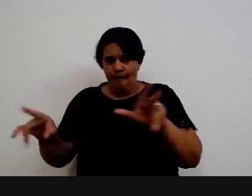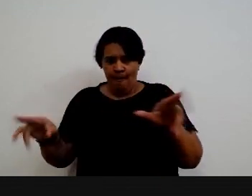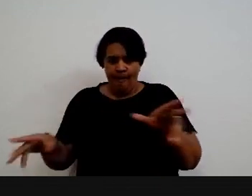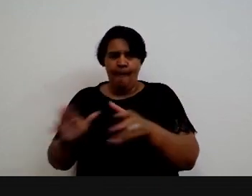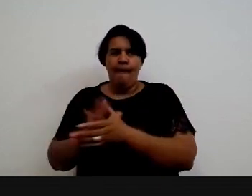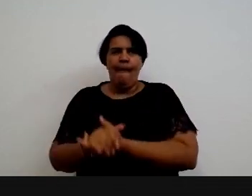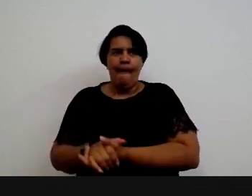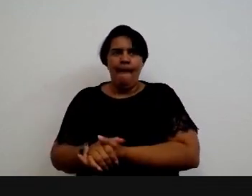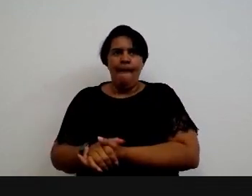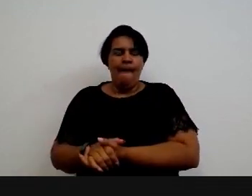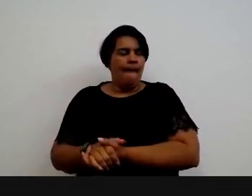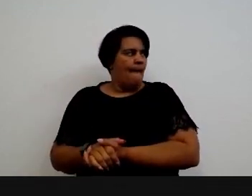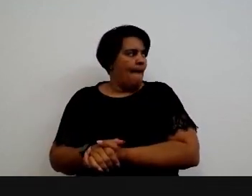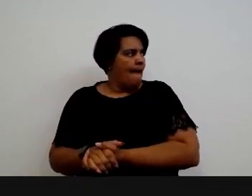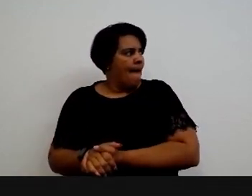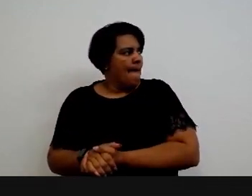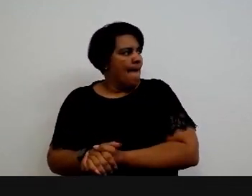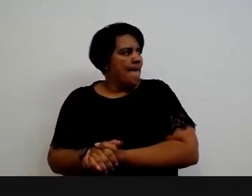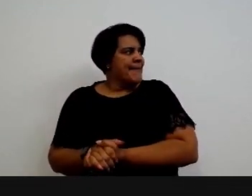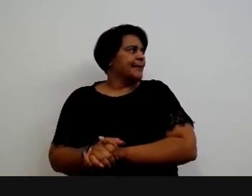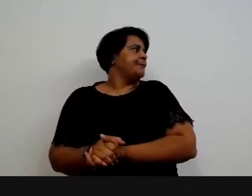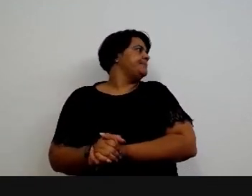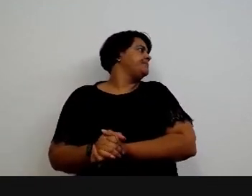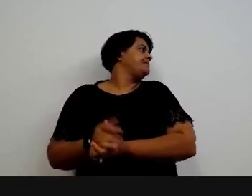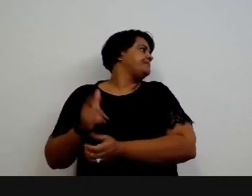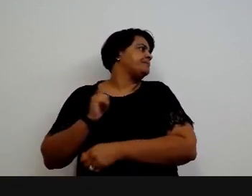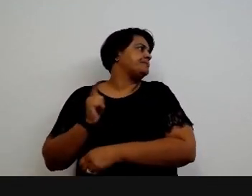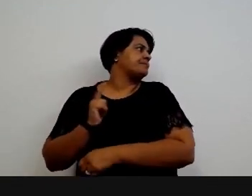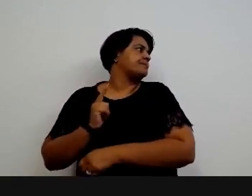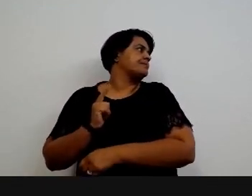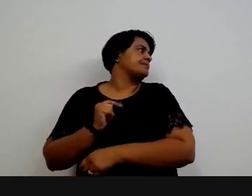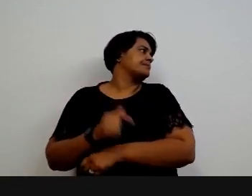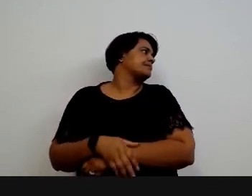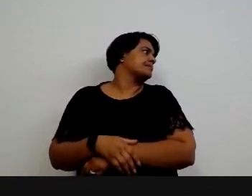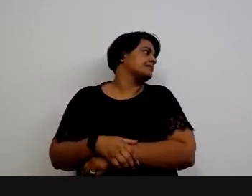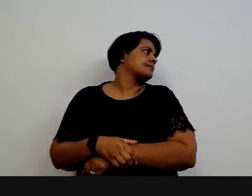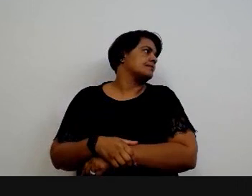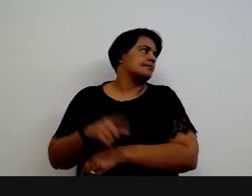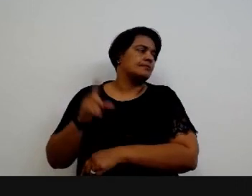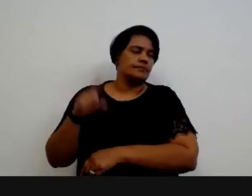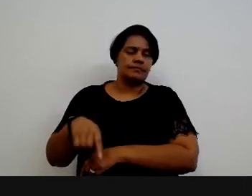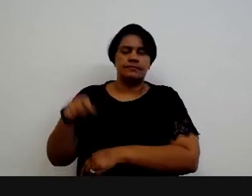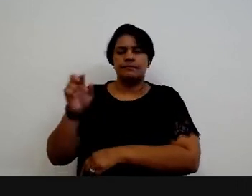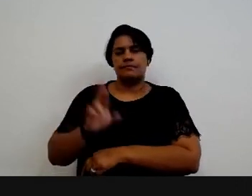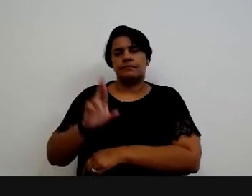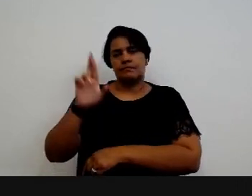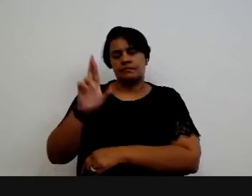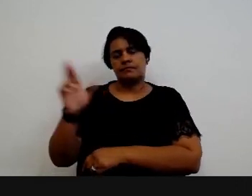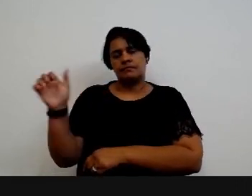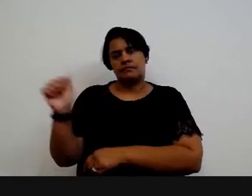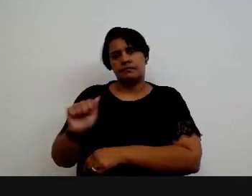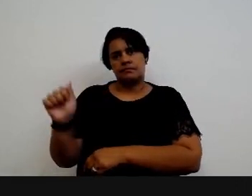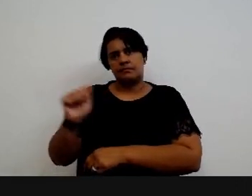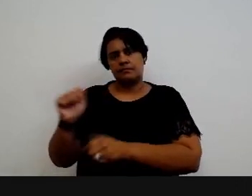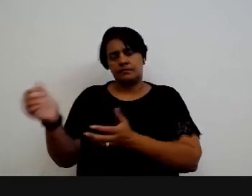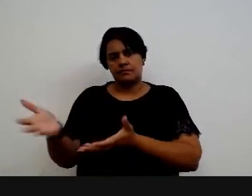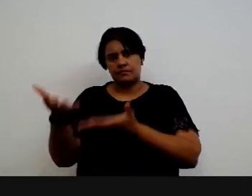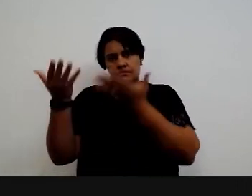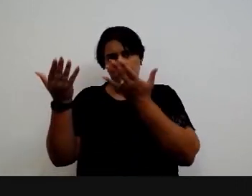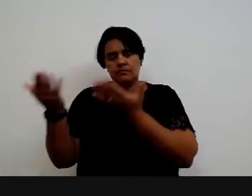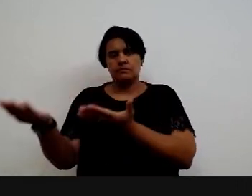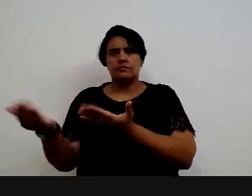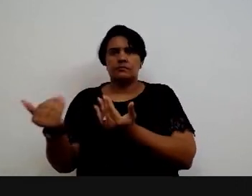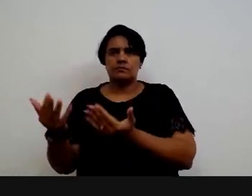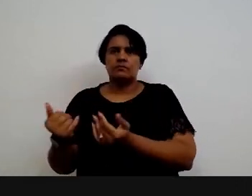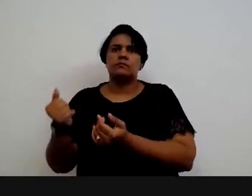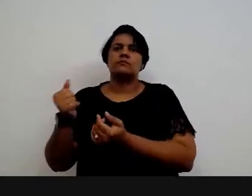Muriel era responsável pela BRIC, que é uma associação de fomento à ciência, principalmente de